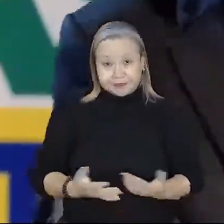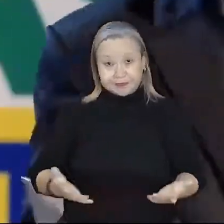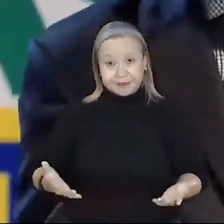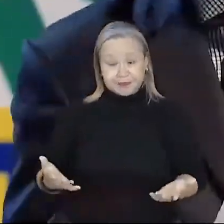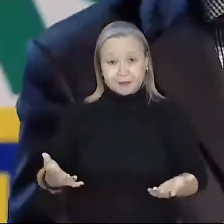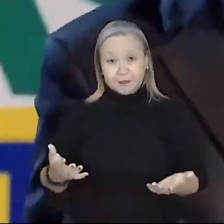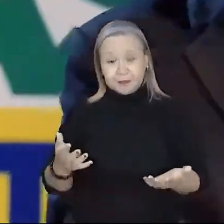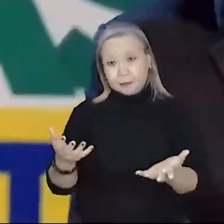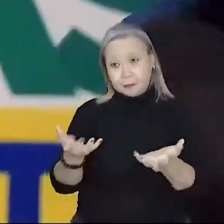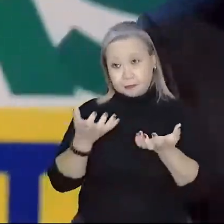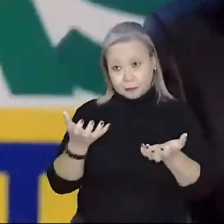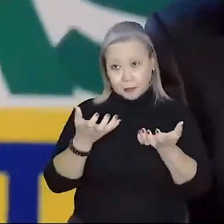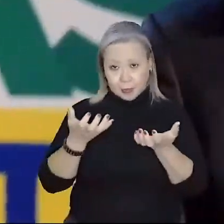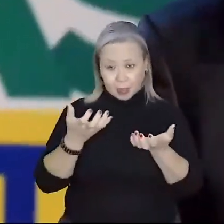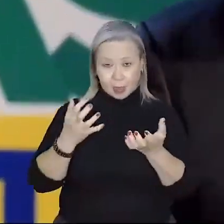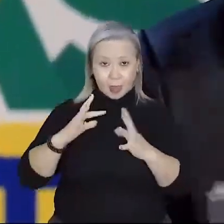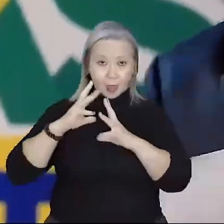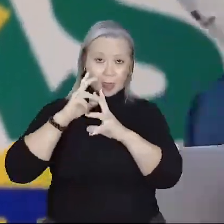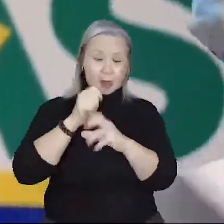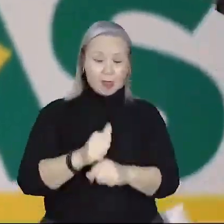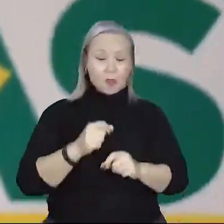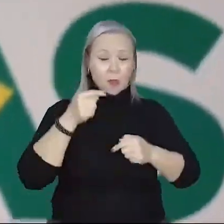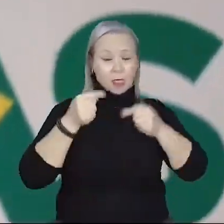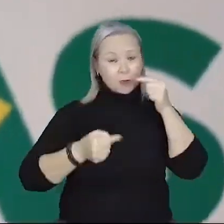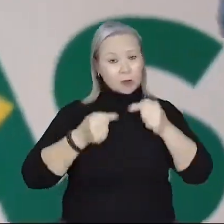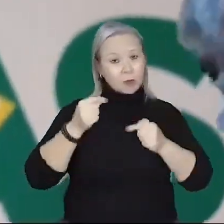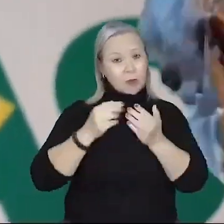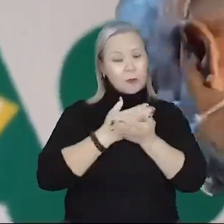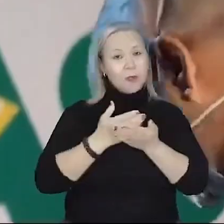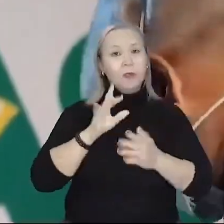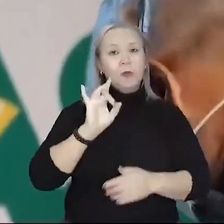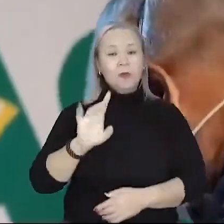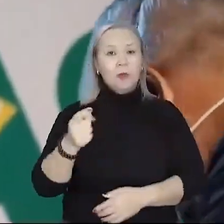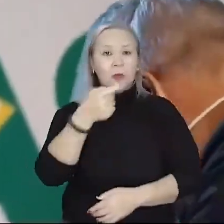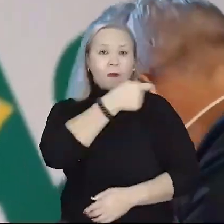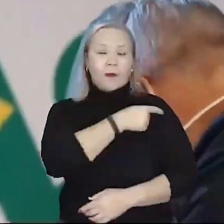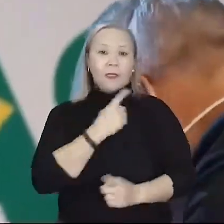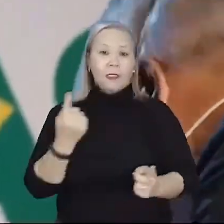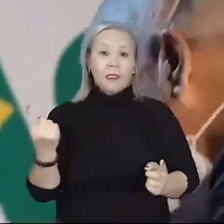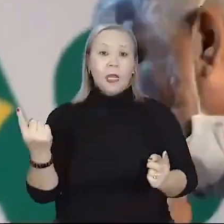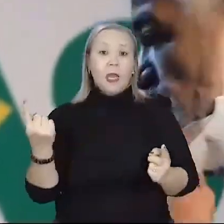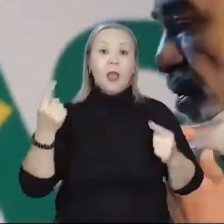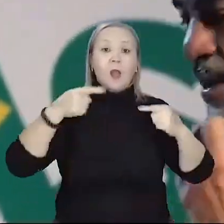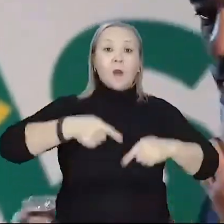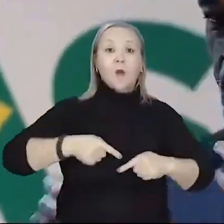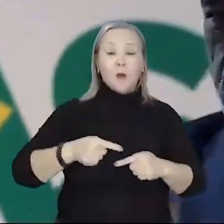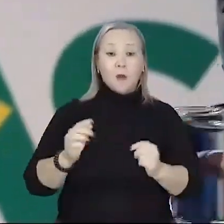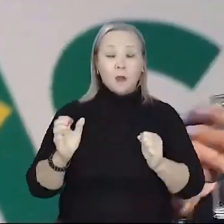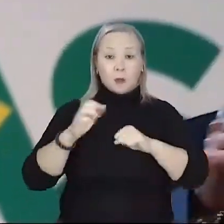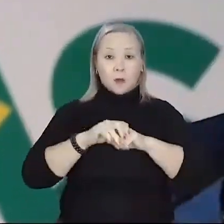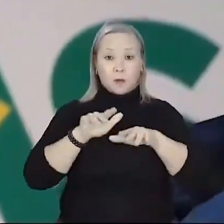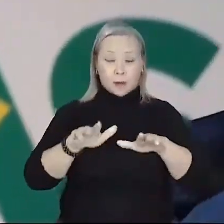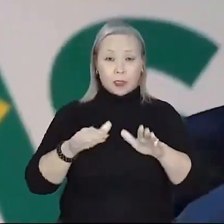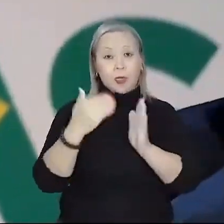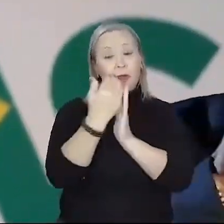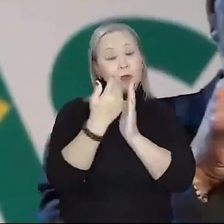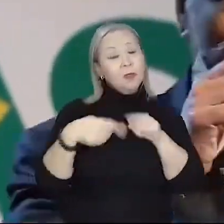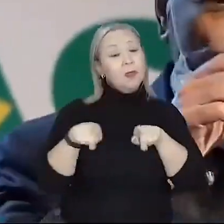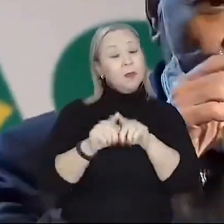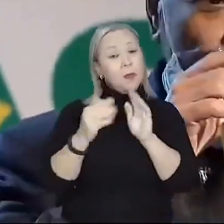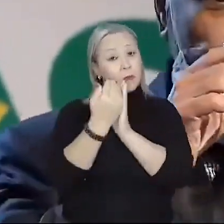Eu quero retomar essa discussão a partir não apenas da vacina contra a Covid, mas do Programa Nacional de